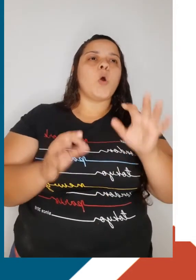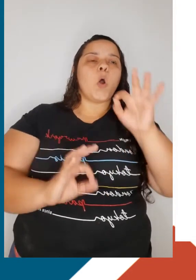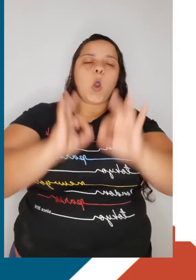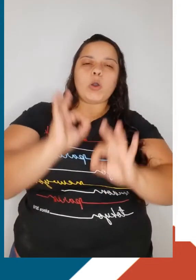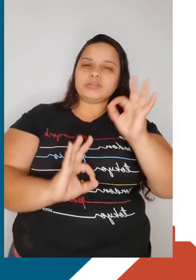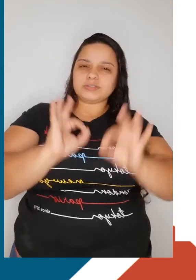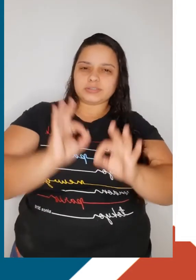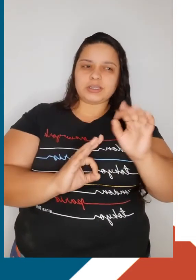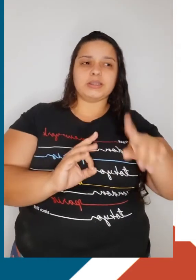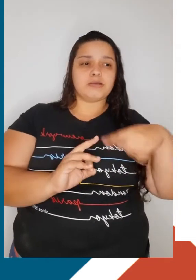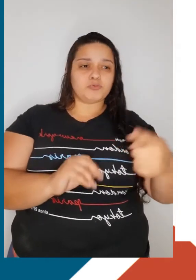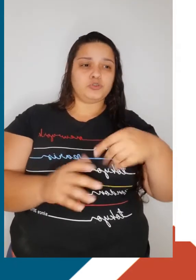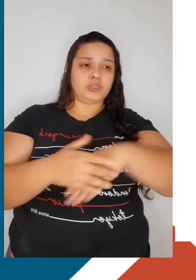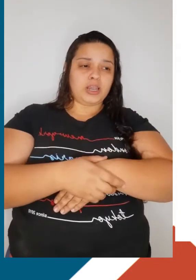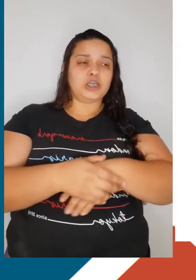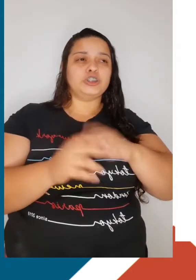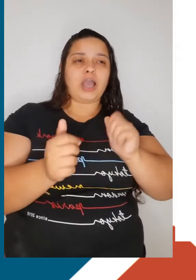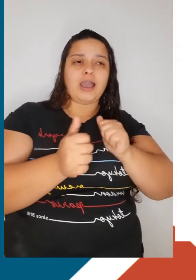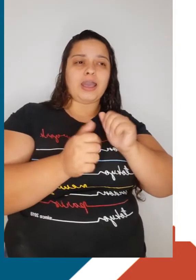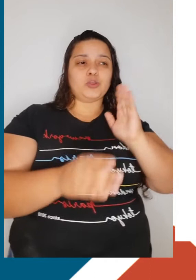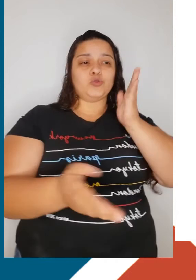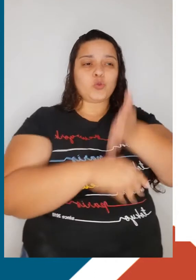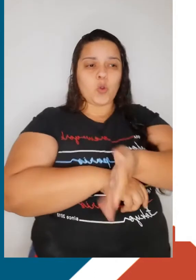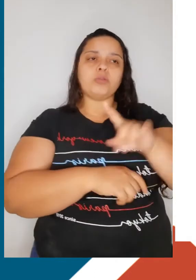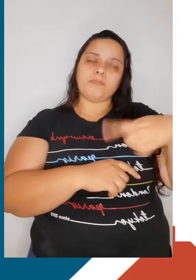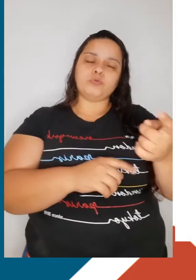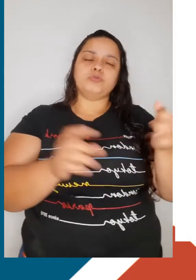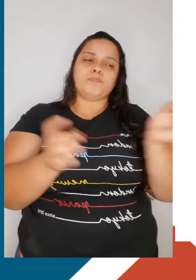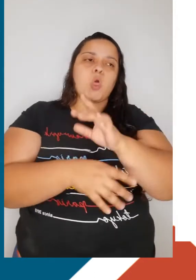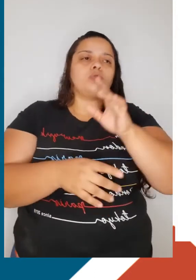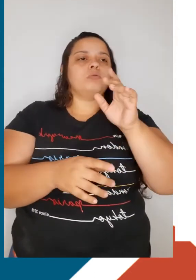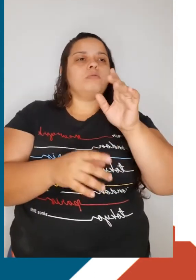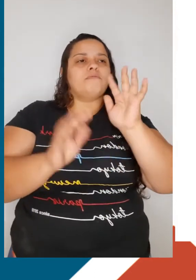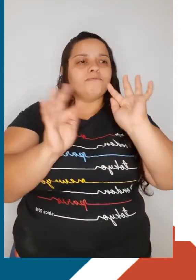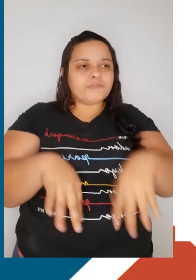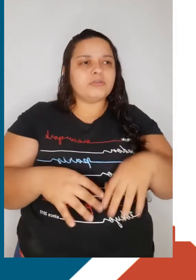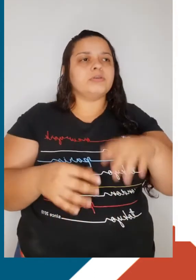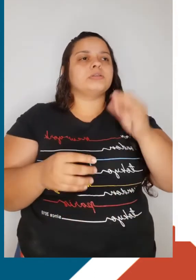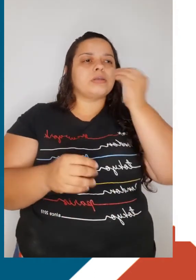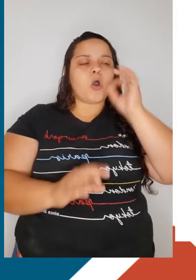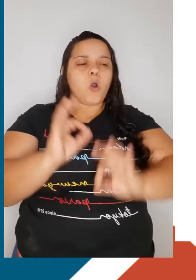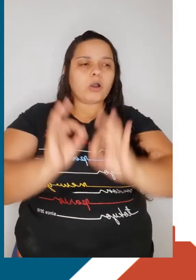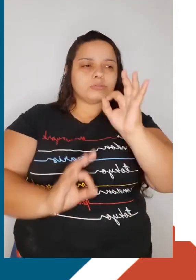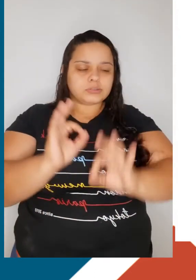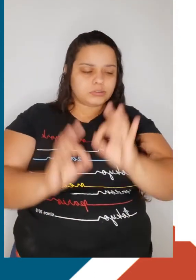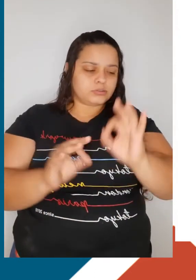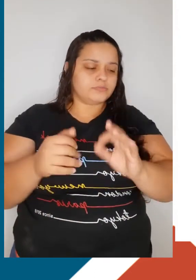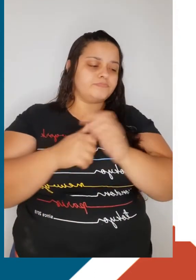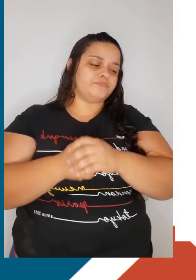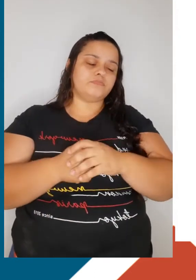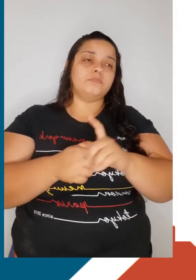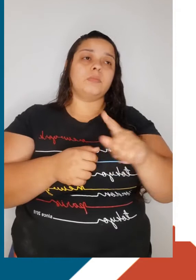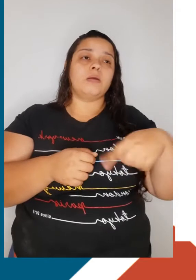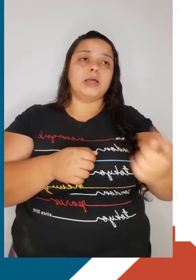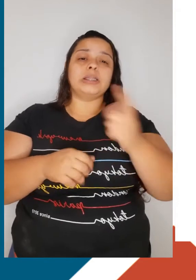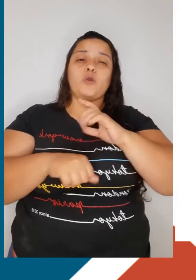se reorganizando após as invasões de Napoleão e que já era palco de ideias liberais e de crítica ao antigo regime.